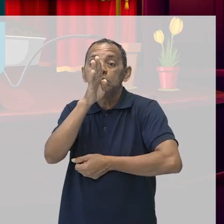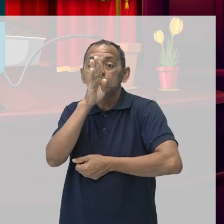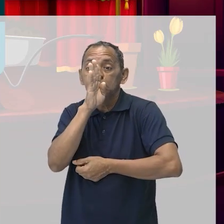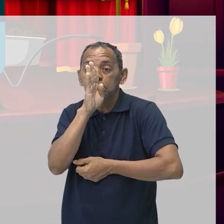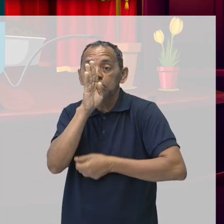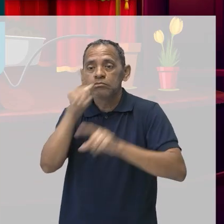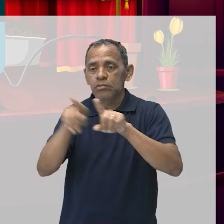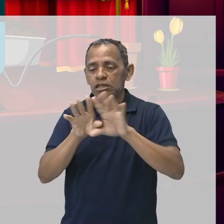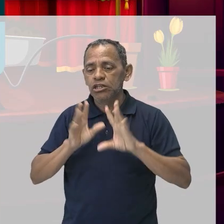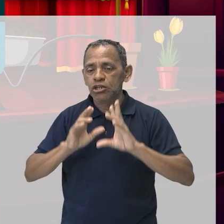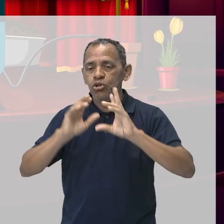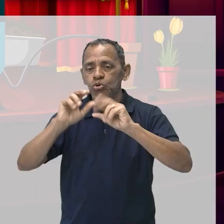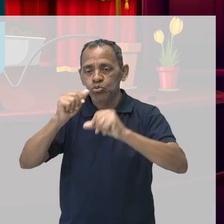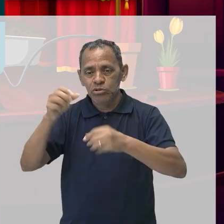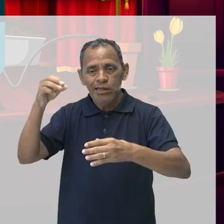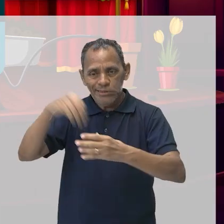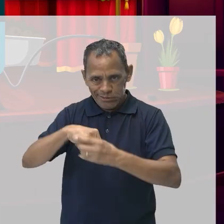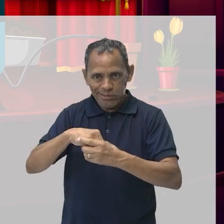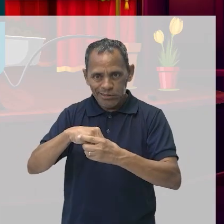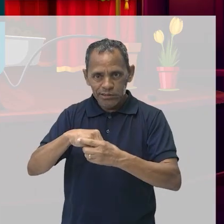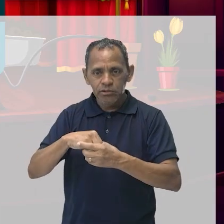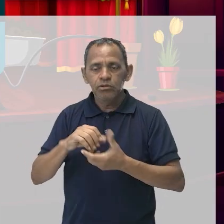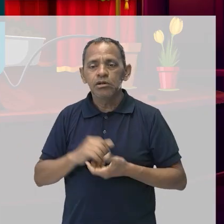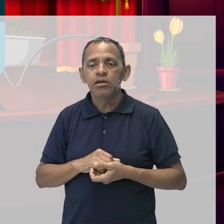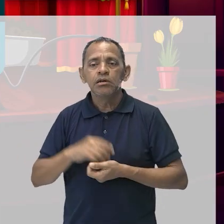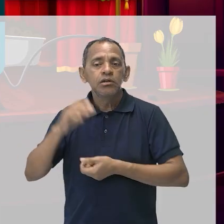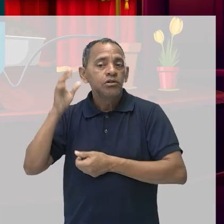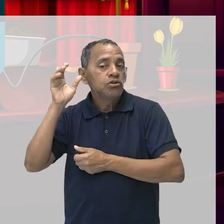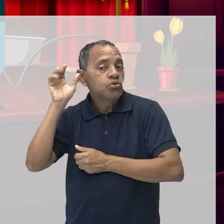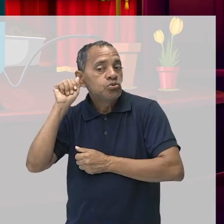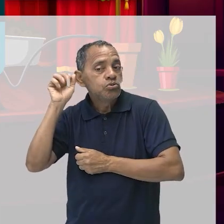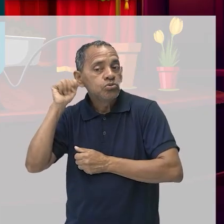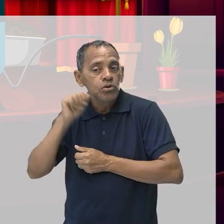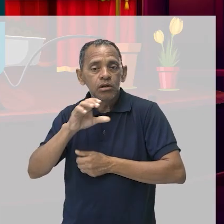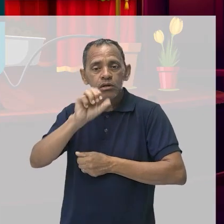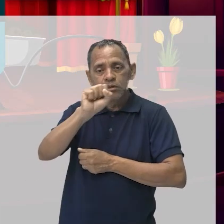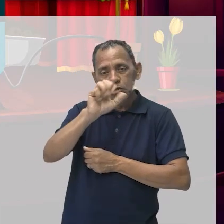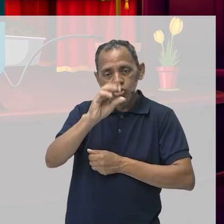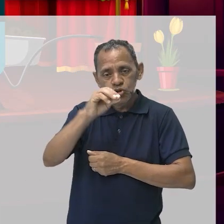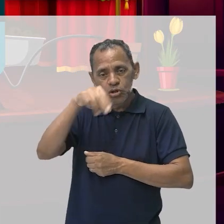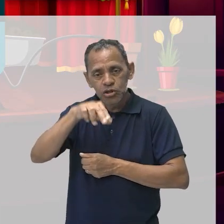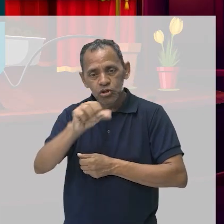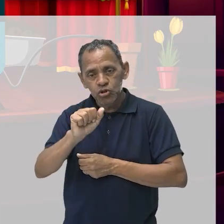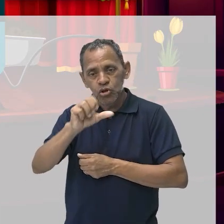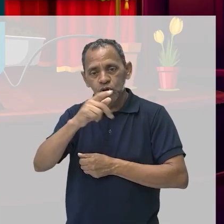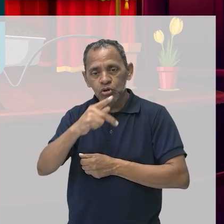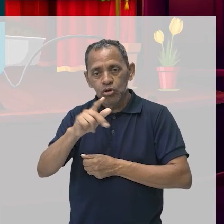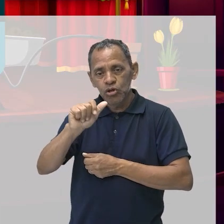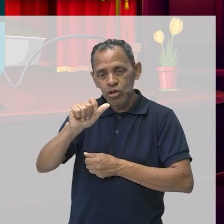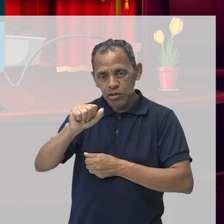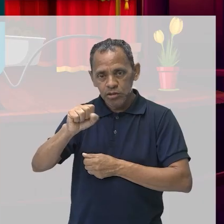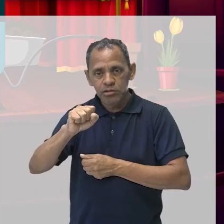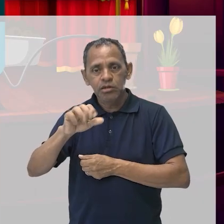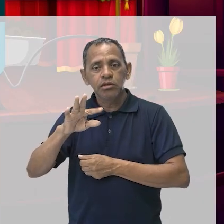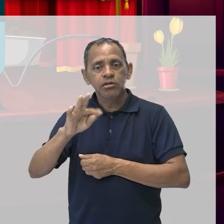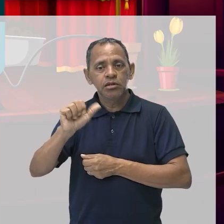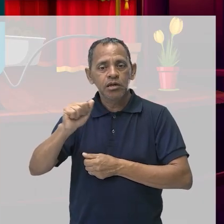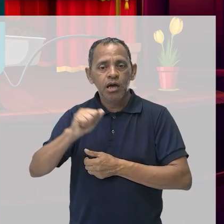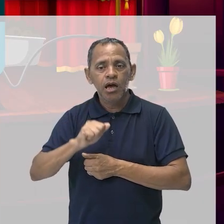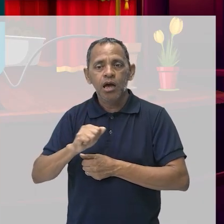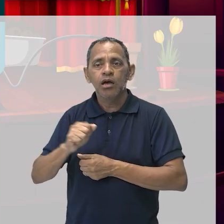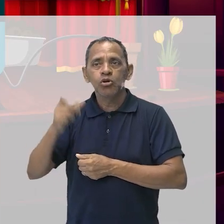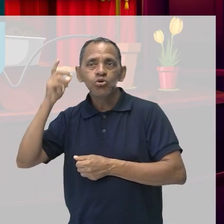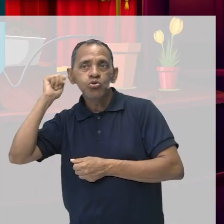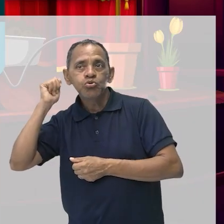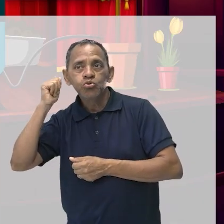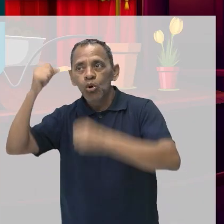tudo faz parte do quê? Da sonoplastia. O exemplo da sonoplastia: o barulho de chuva, passos